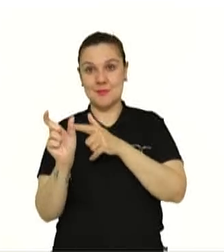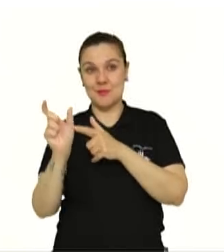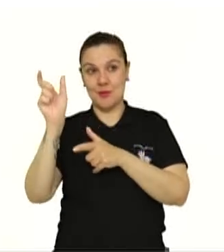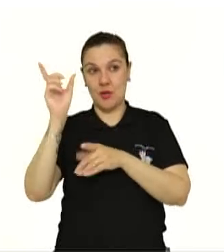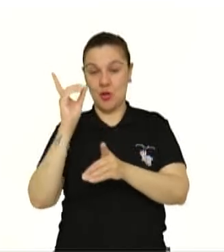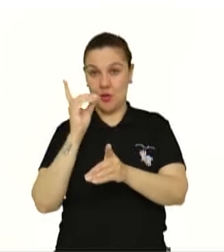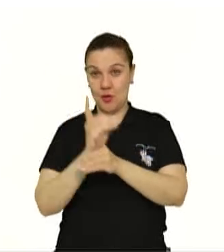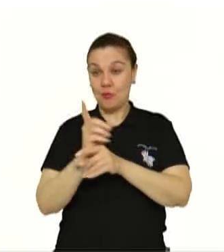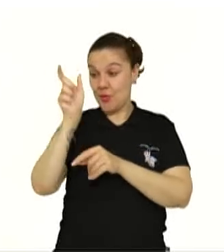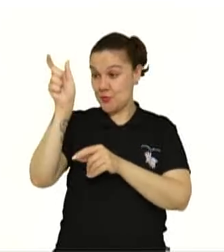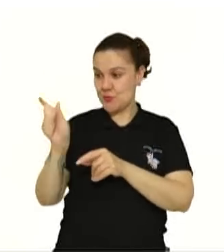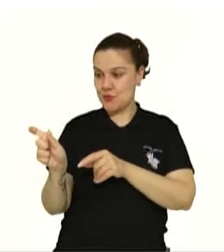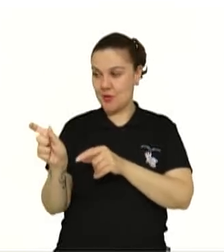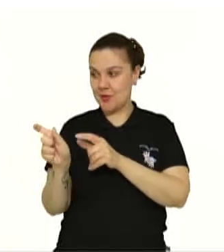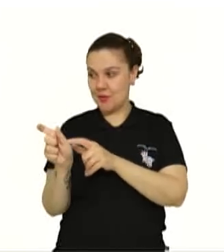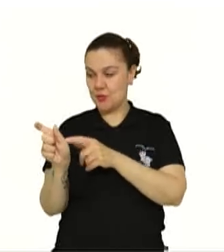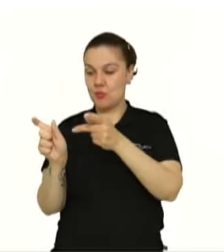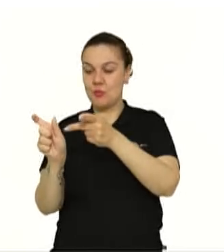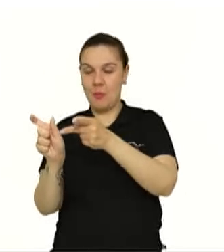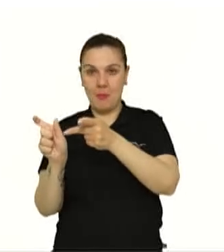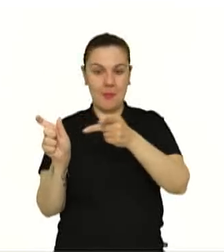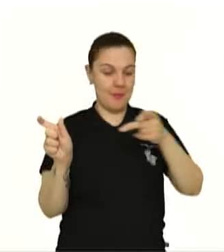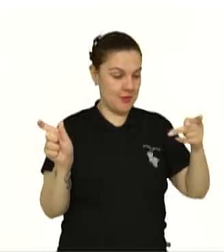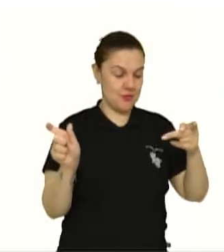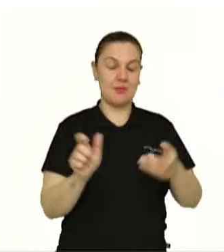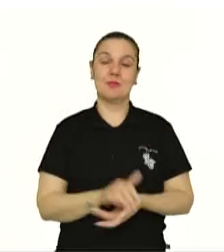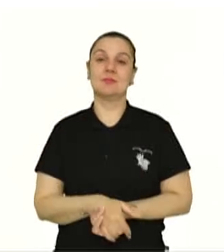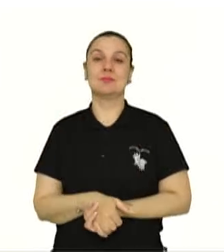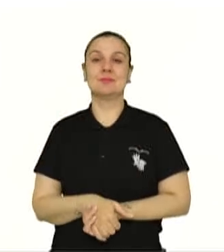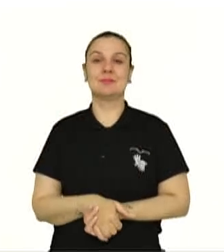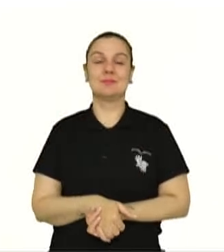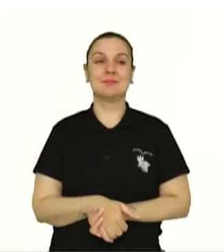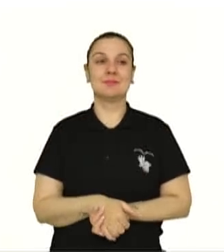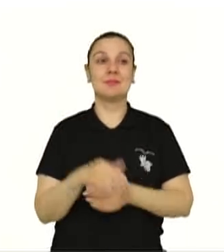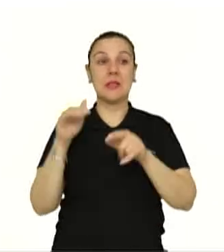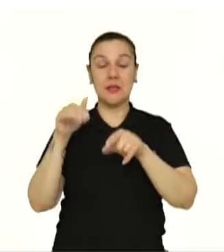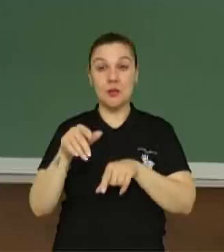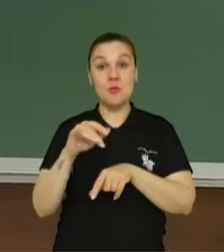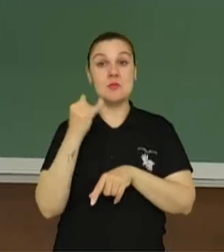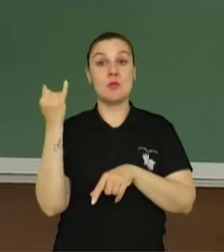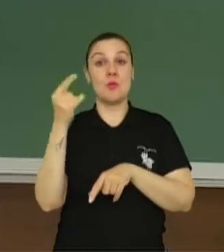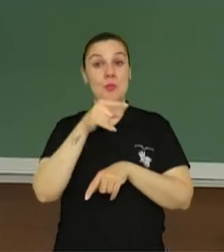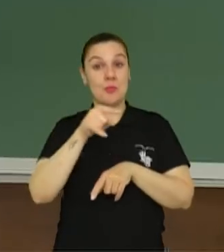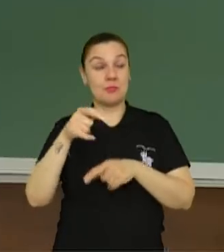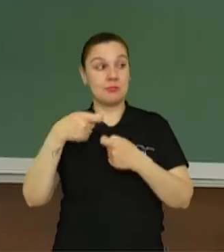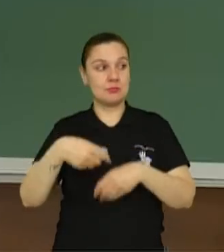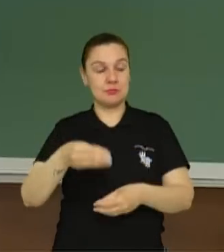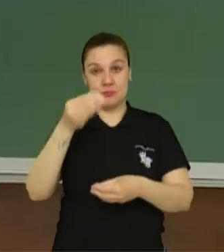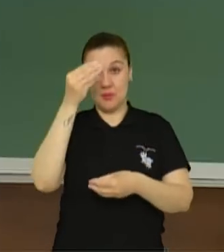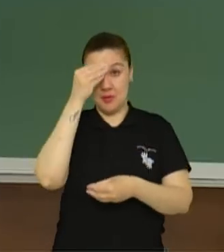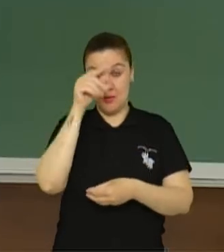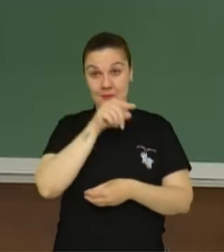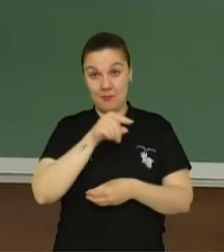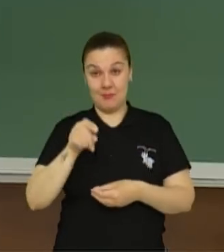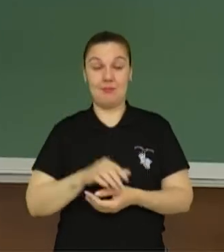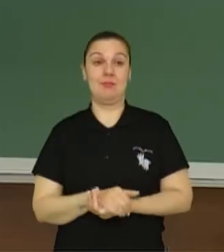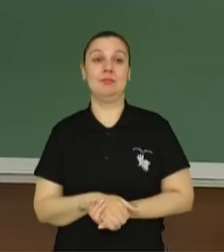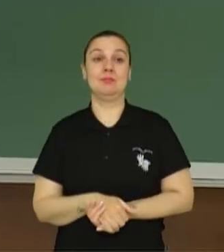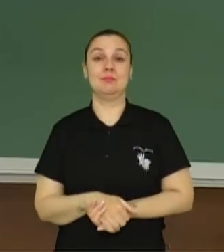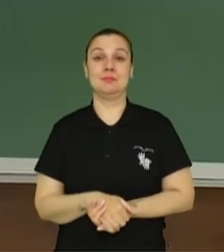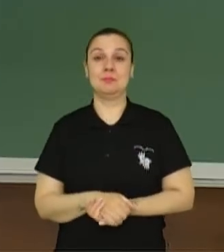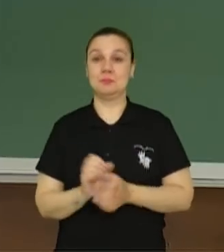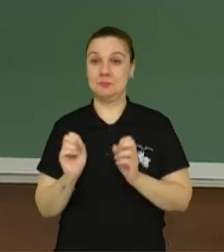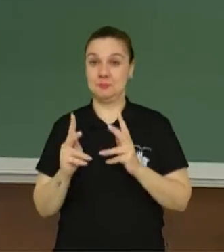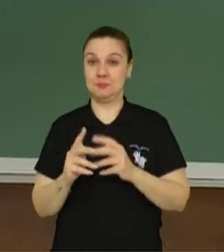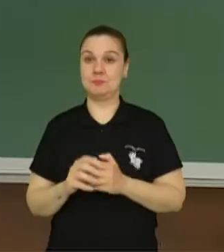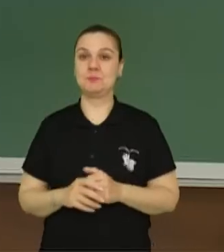eu identifico o sujeito, tudo o que restou é o meu predicado. Então, esse é um detalhe bem importante que você deve perceber, tá bom?